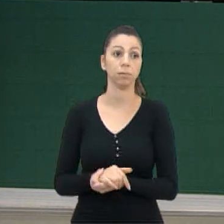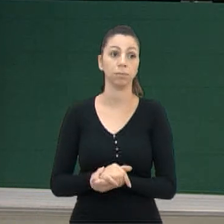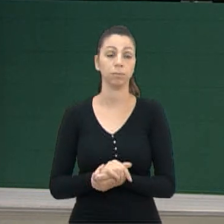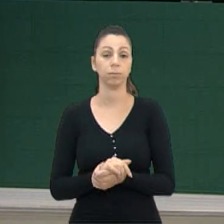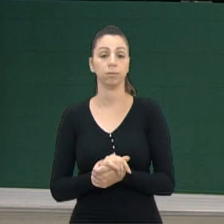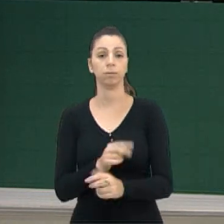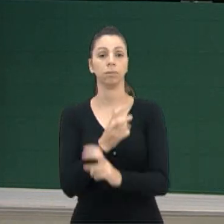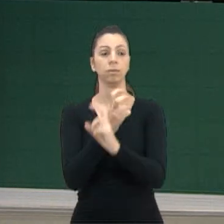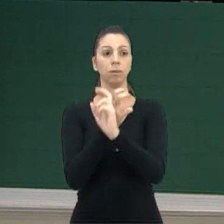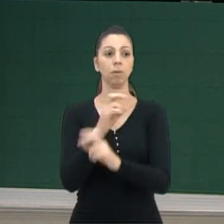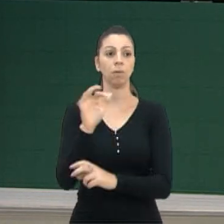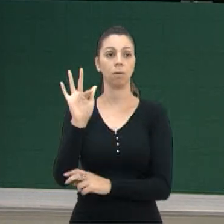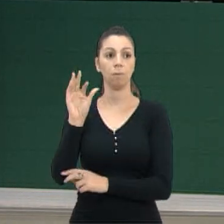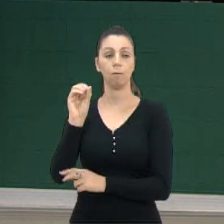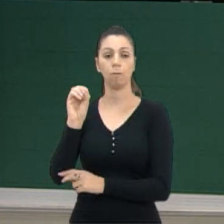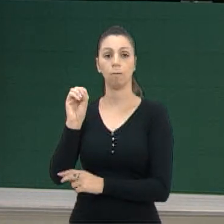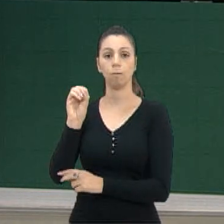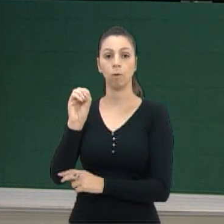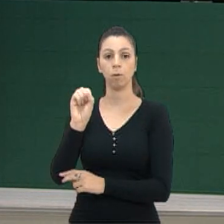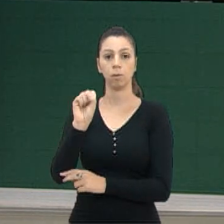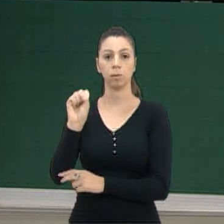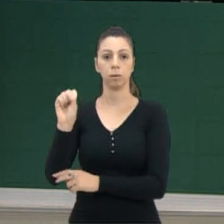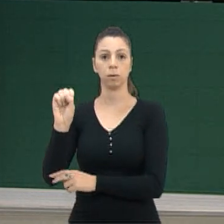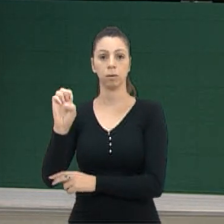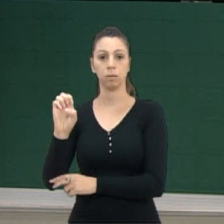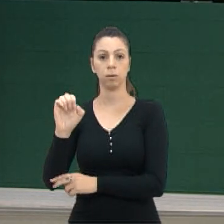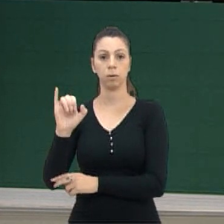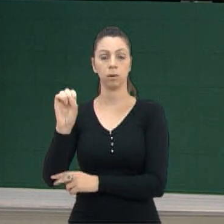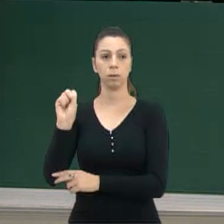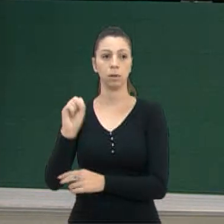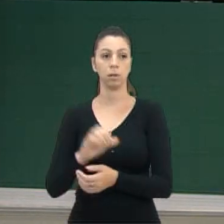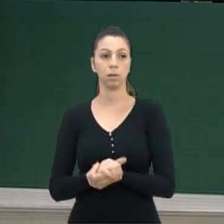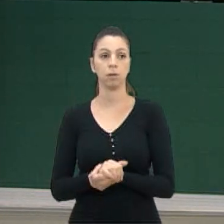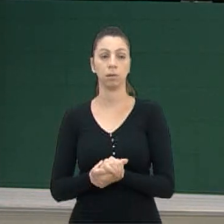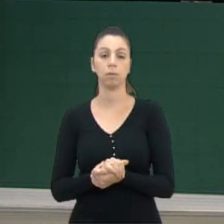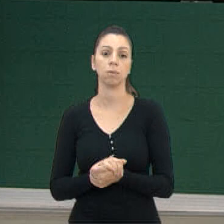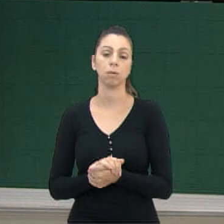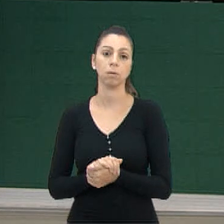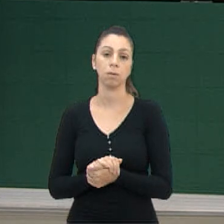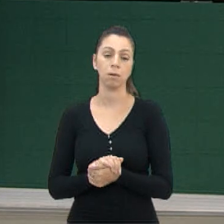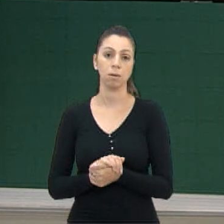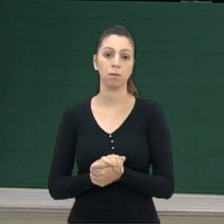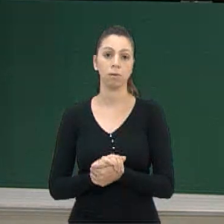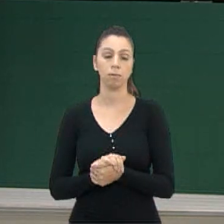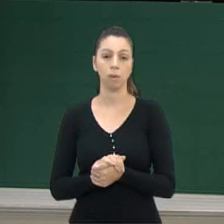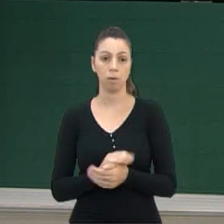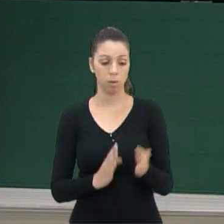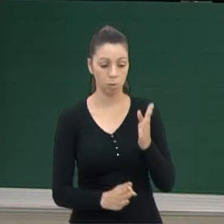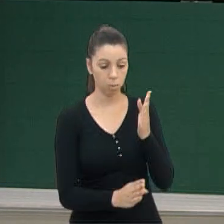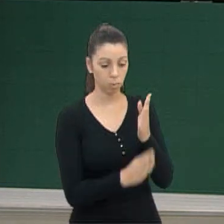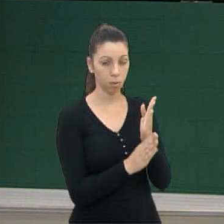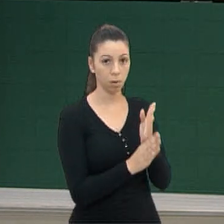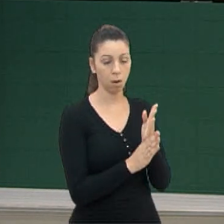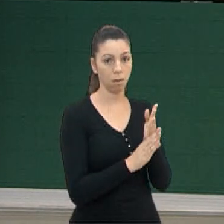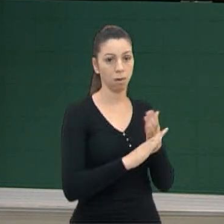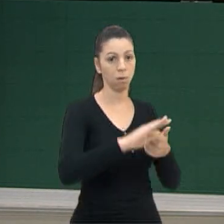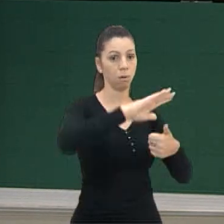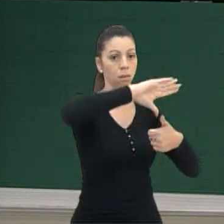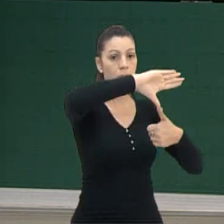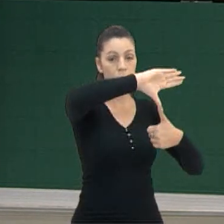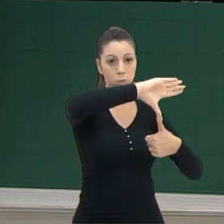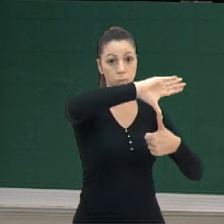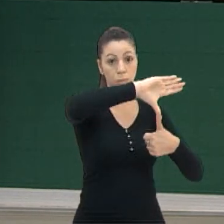Então, o fóssil desta espécie foi encontrado tanto na América do Sul quanto na